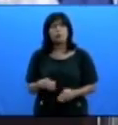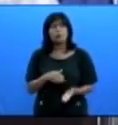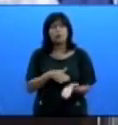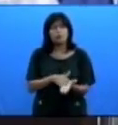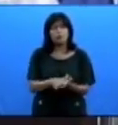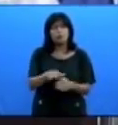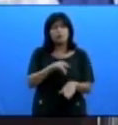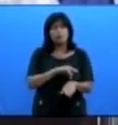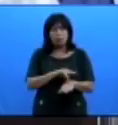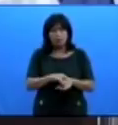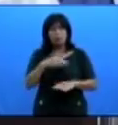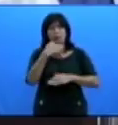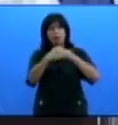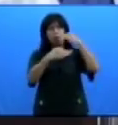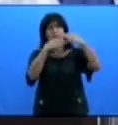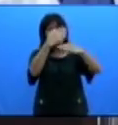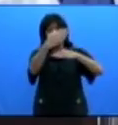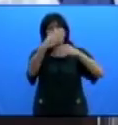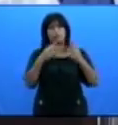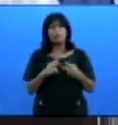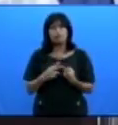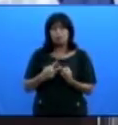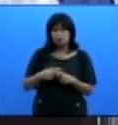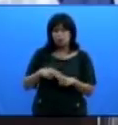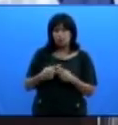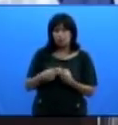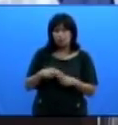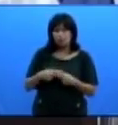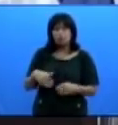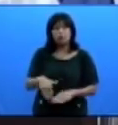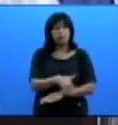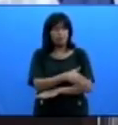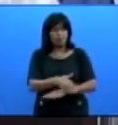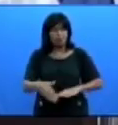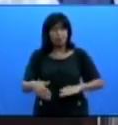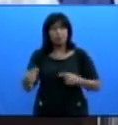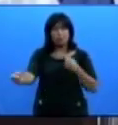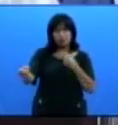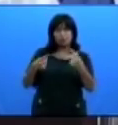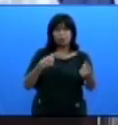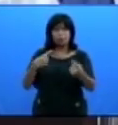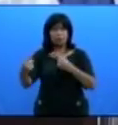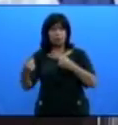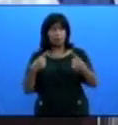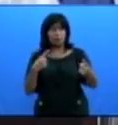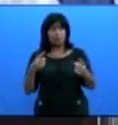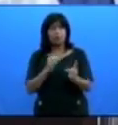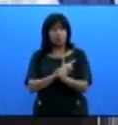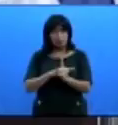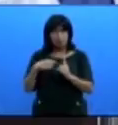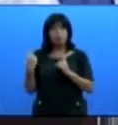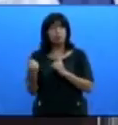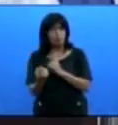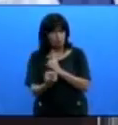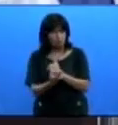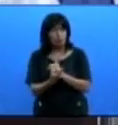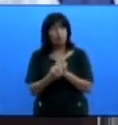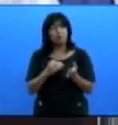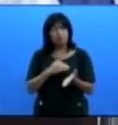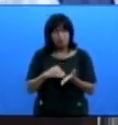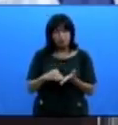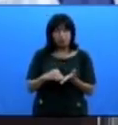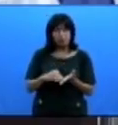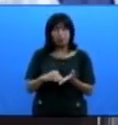avenidas, construção e reforma de espaços públicos, subvenções sociais a entidades e ações sem fins